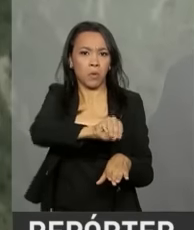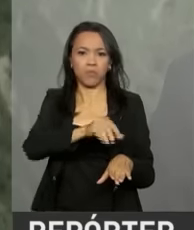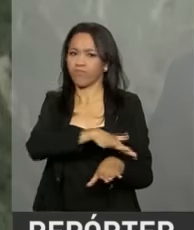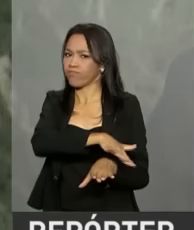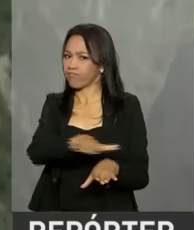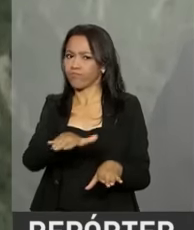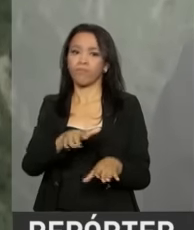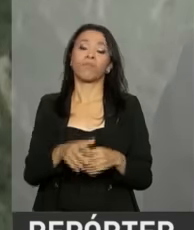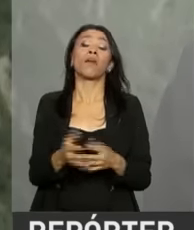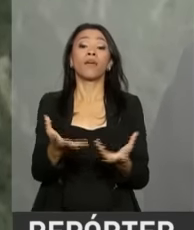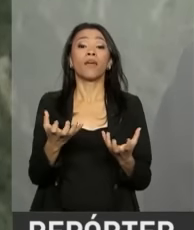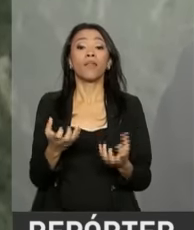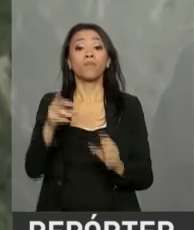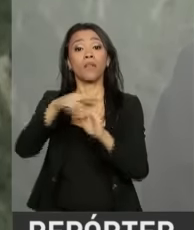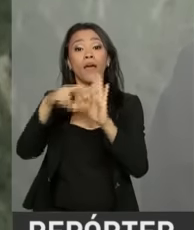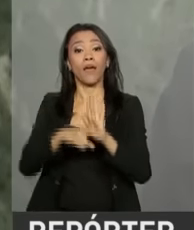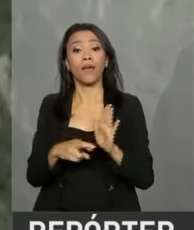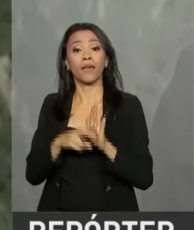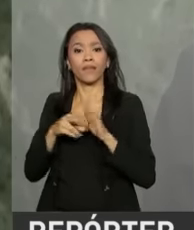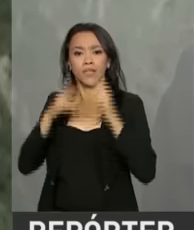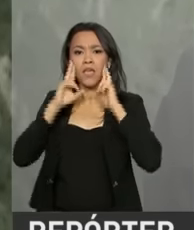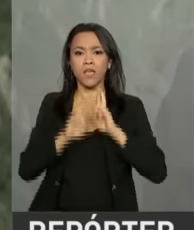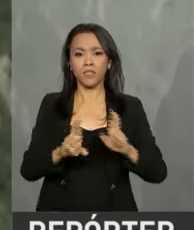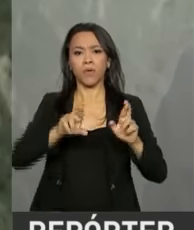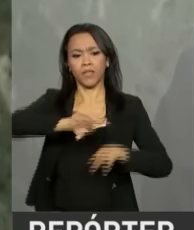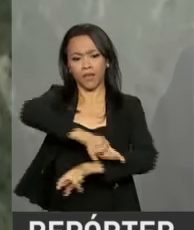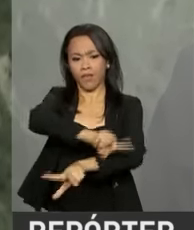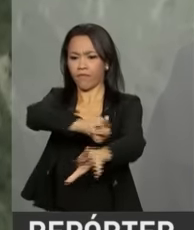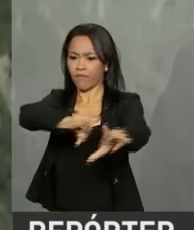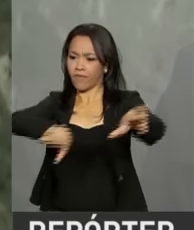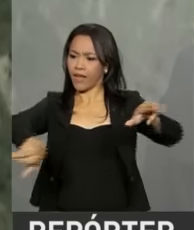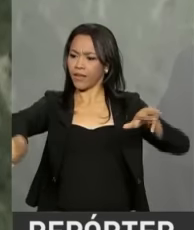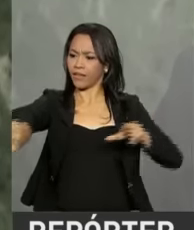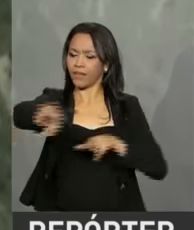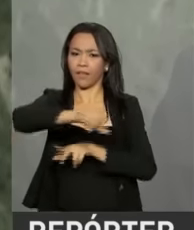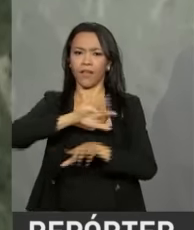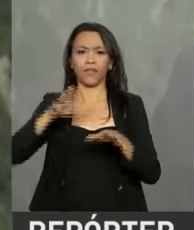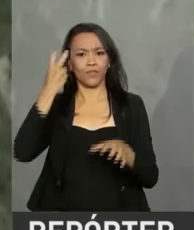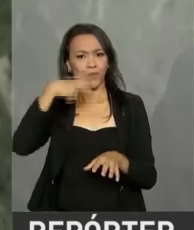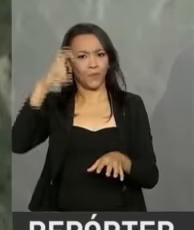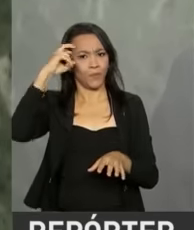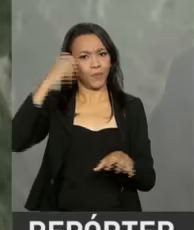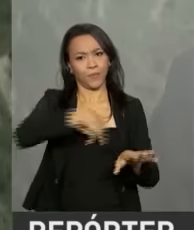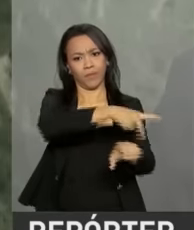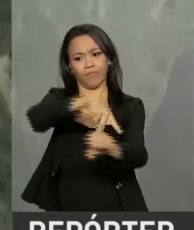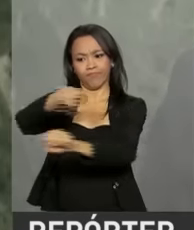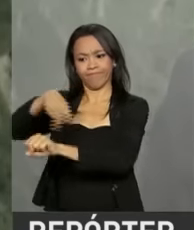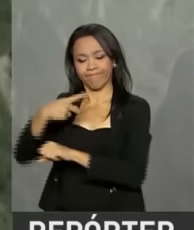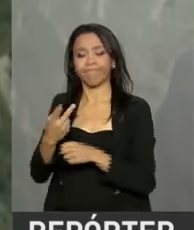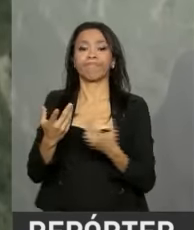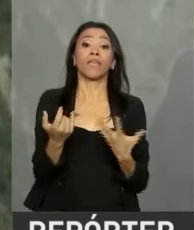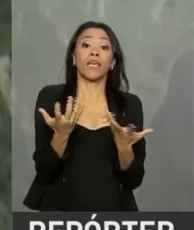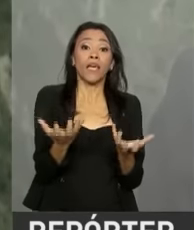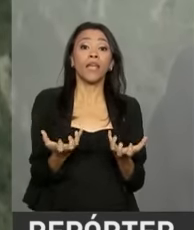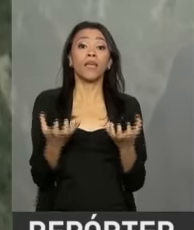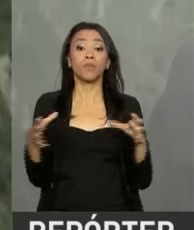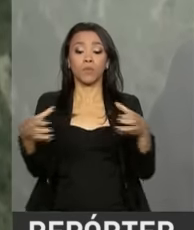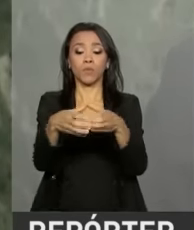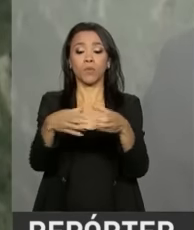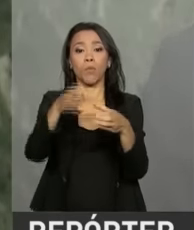reflitam a pluralidade do concerto das nações. Queremos uma ONU de